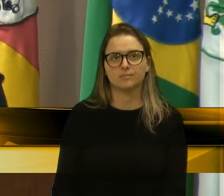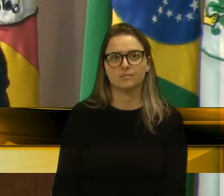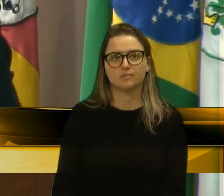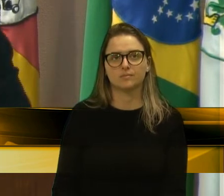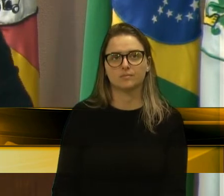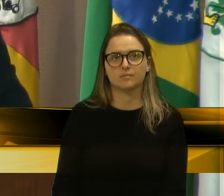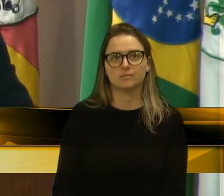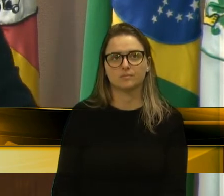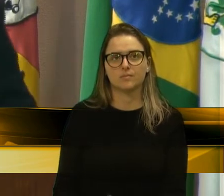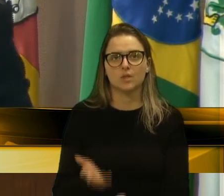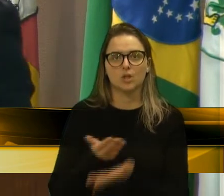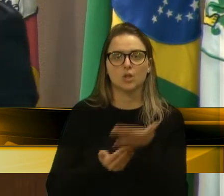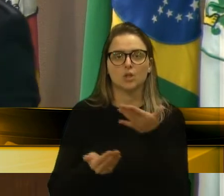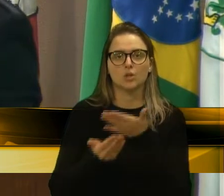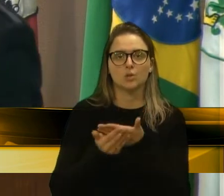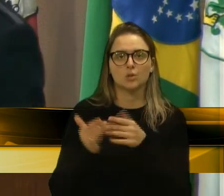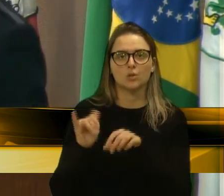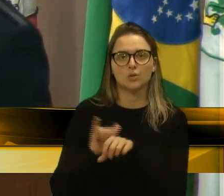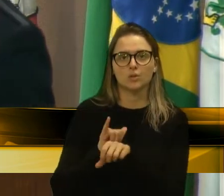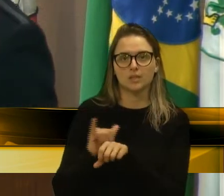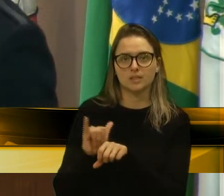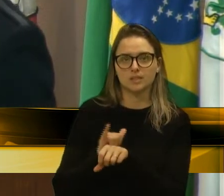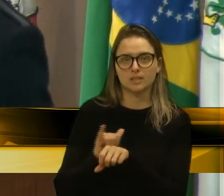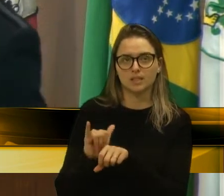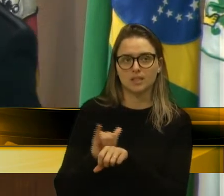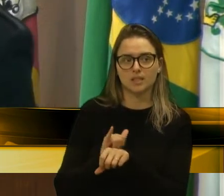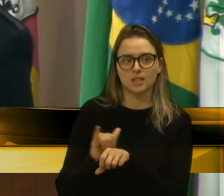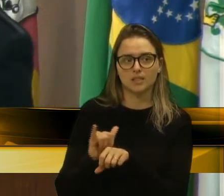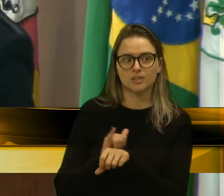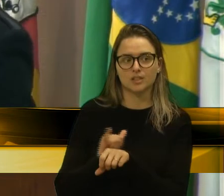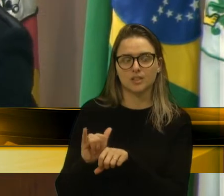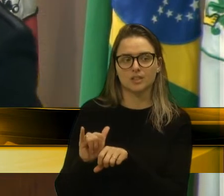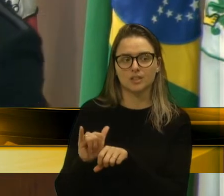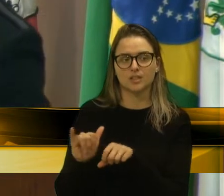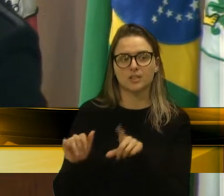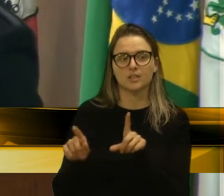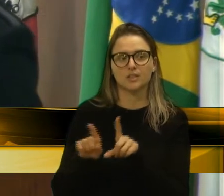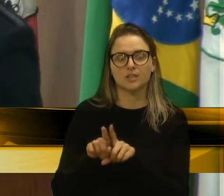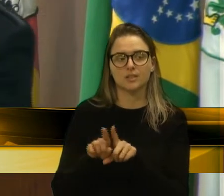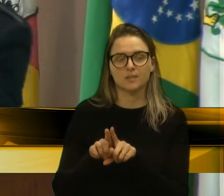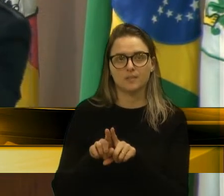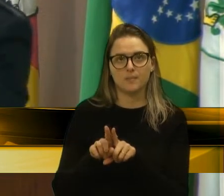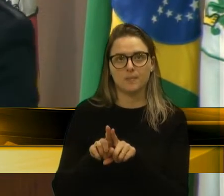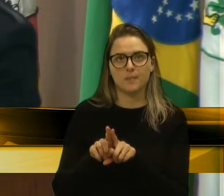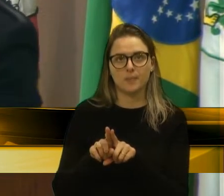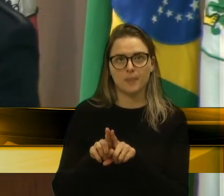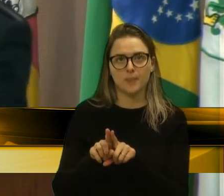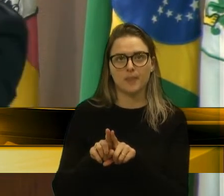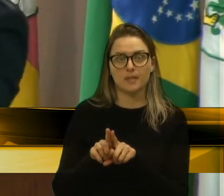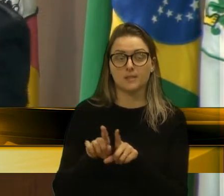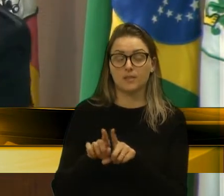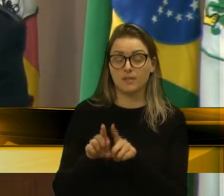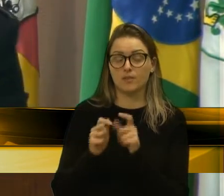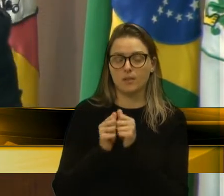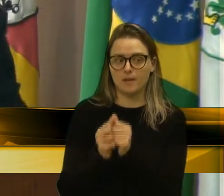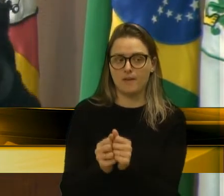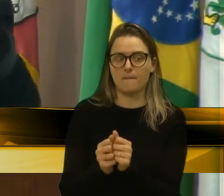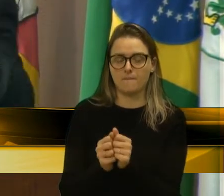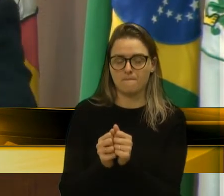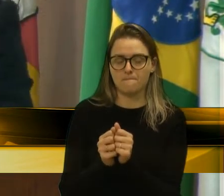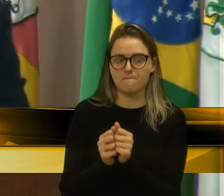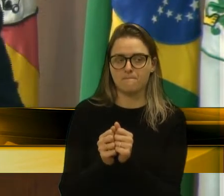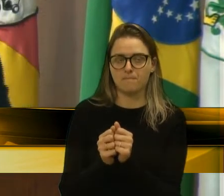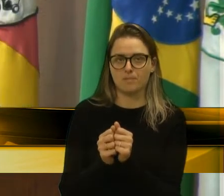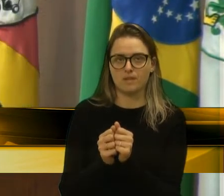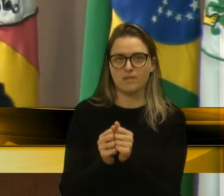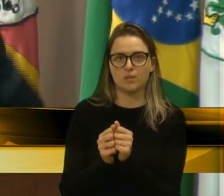As estratégias vão mudando, né? A carruagem vai andando e as estratégias, não deu certo uma coisa, vem com outra, e não deu certo aquilo, vem com outra,